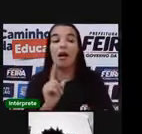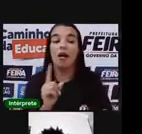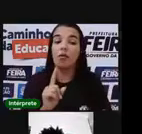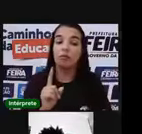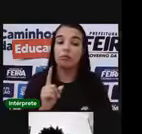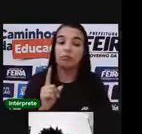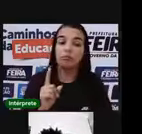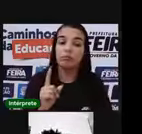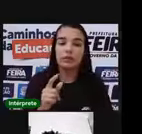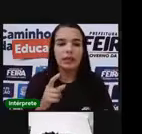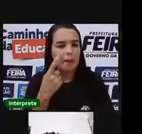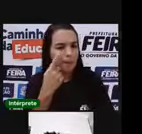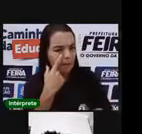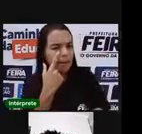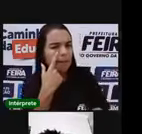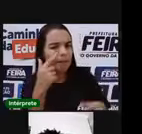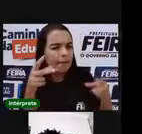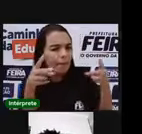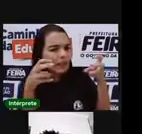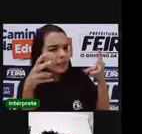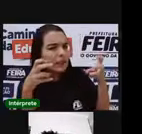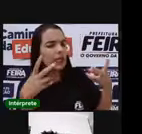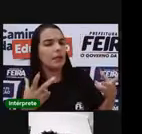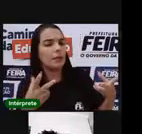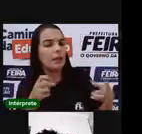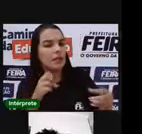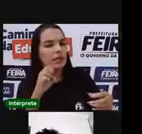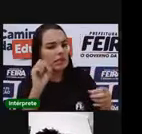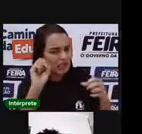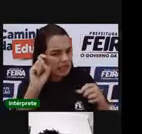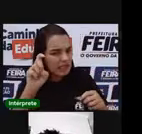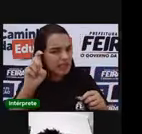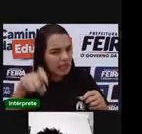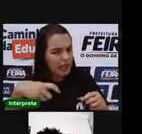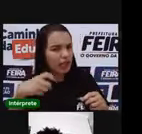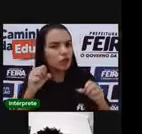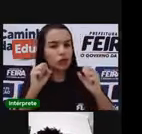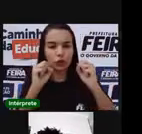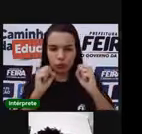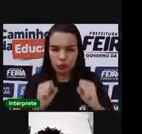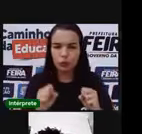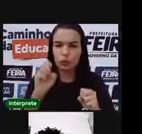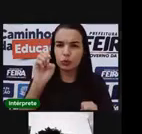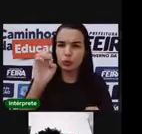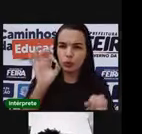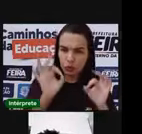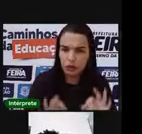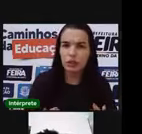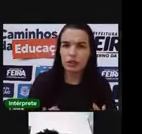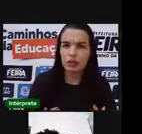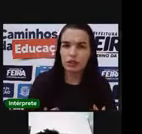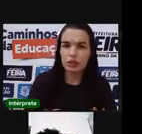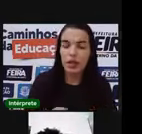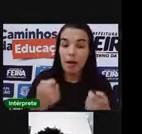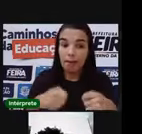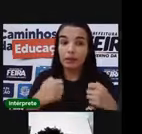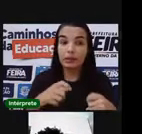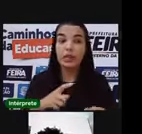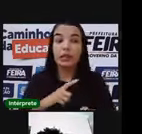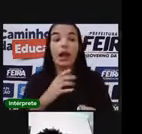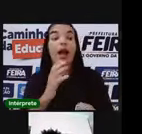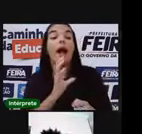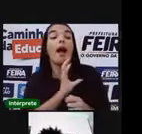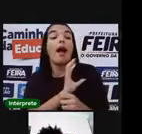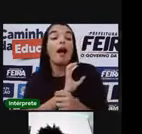Está sendo justa? Empática. Eu estou conseguindo entender o que o outro está